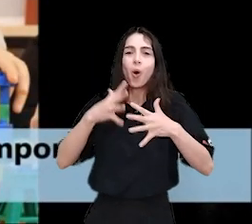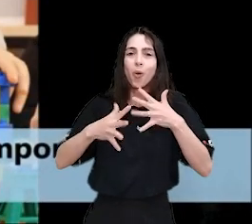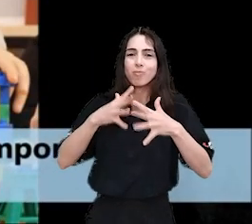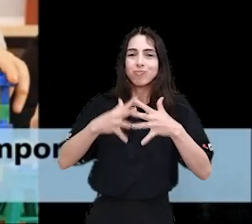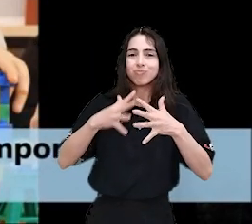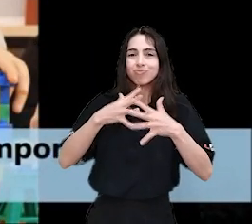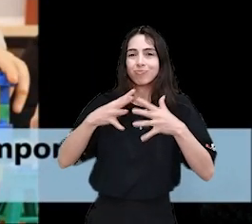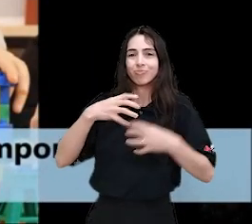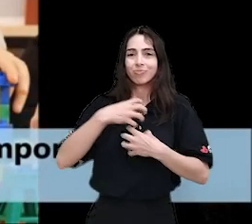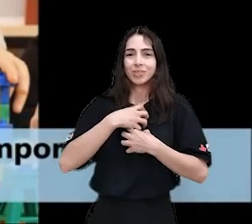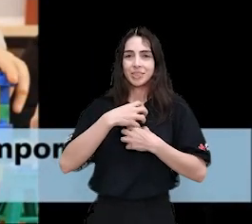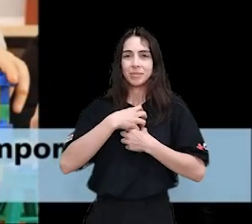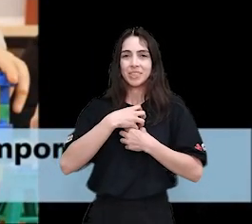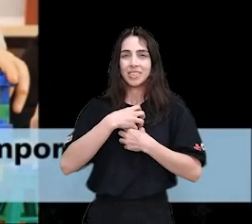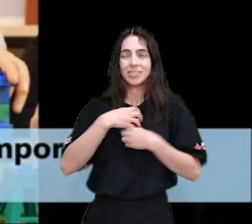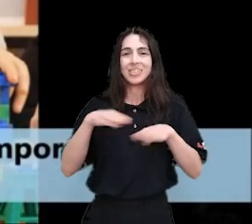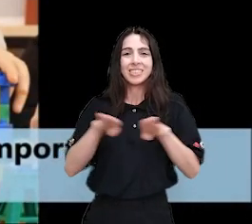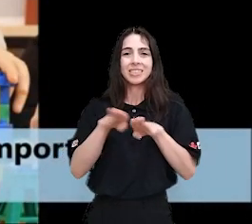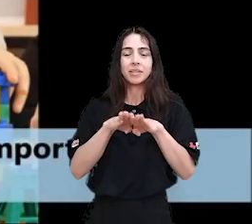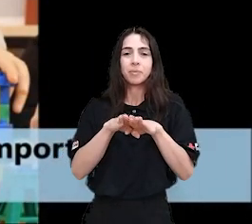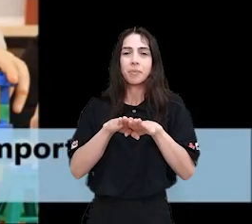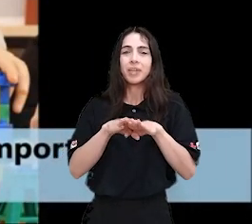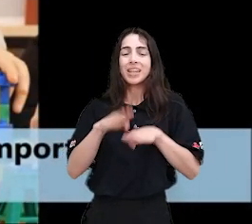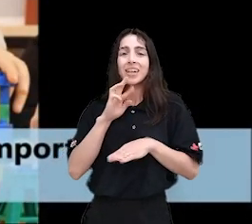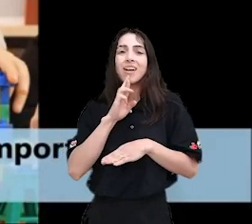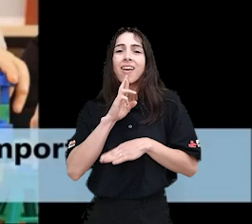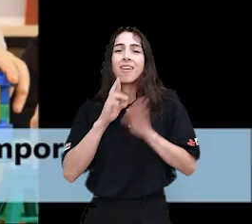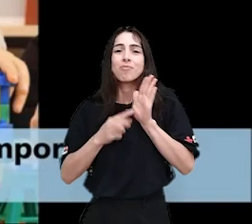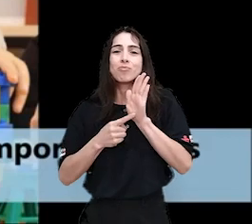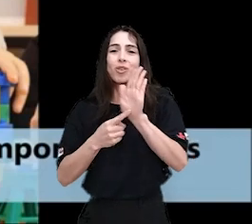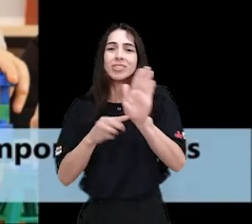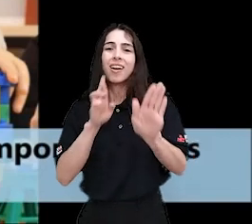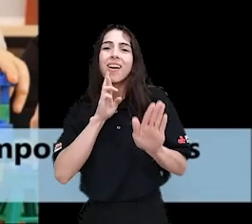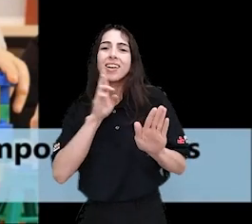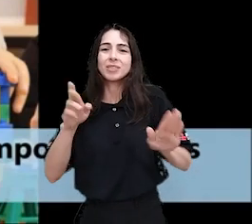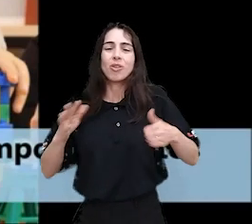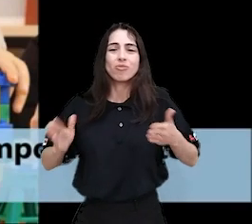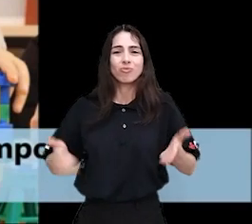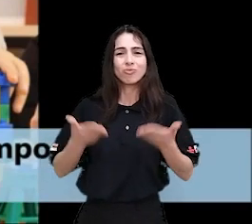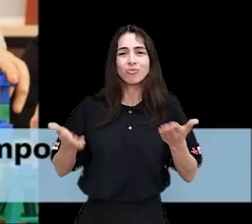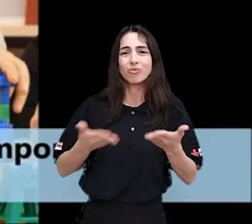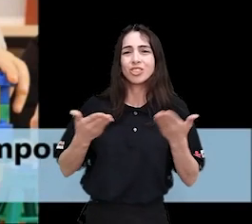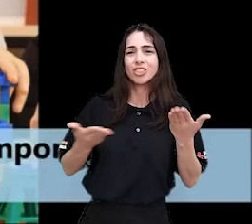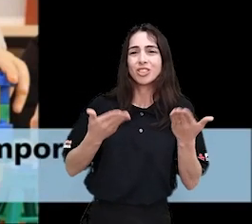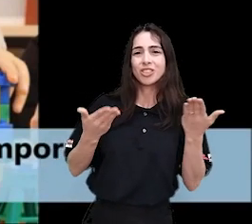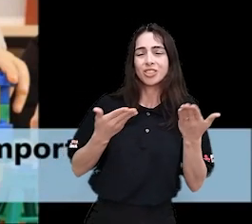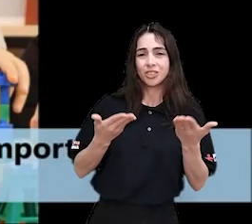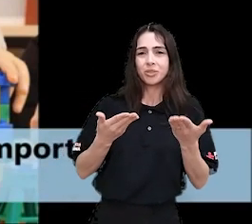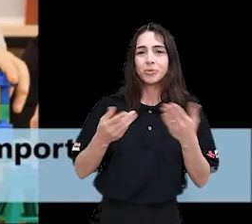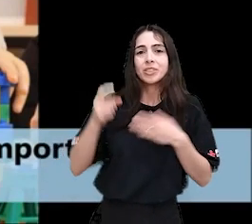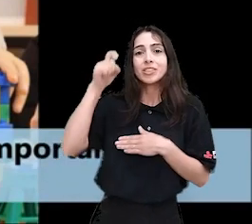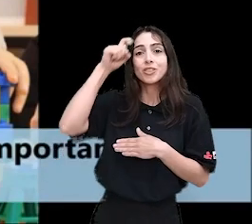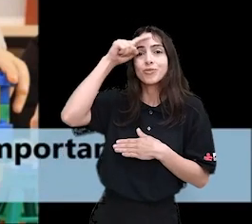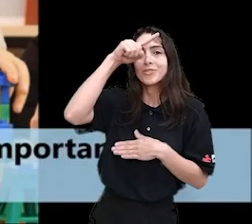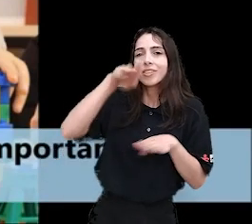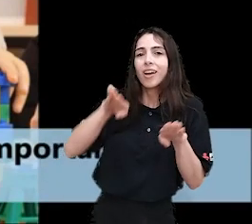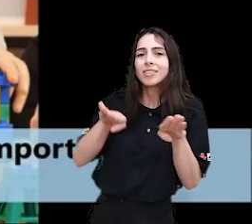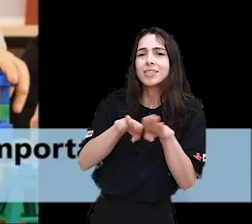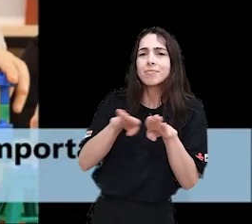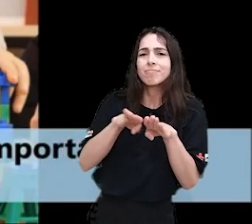a estímulos irrelevantes, dificuldade na tolerância, na autoavaliação,